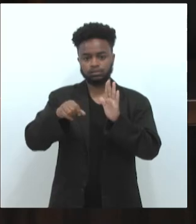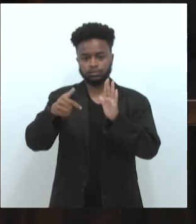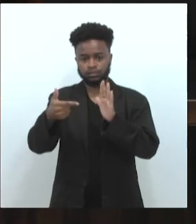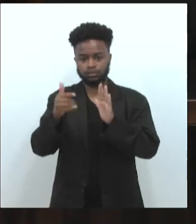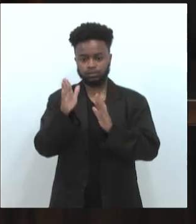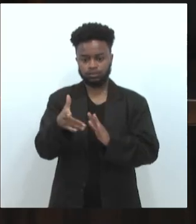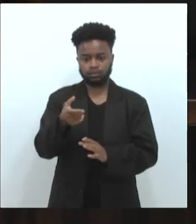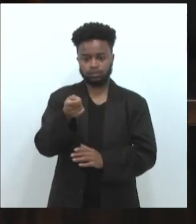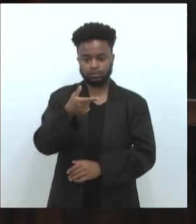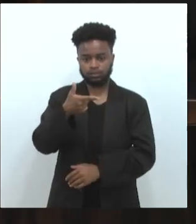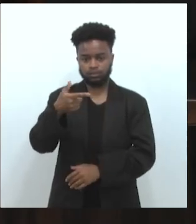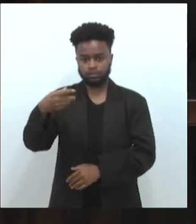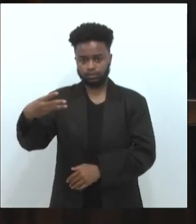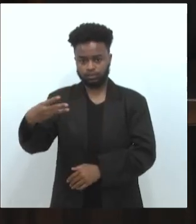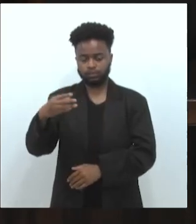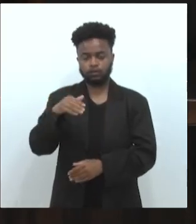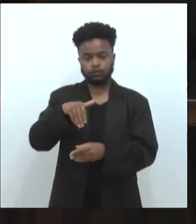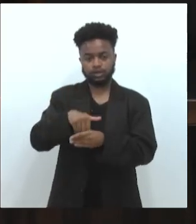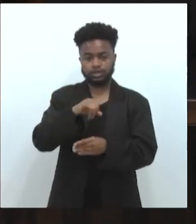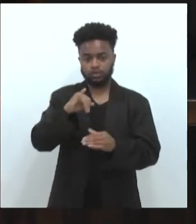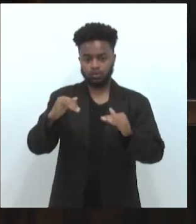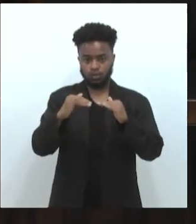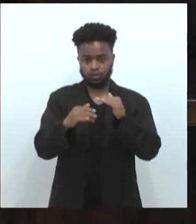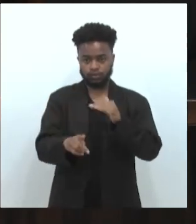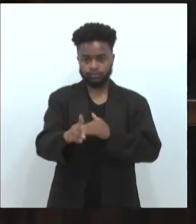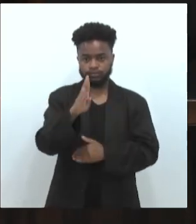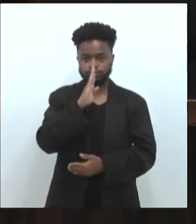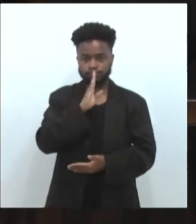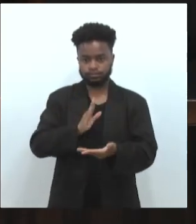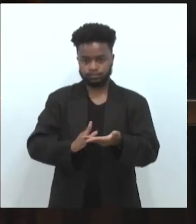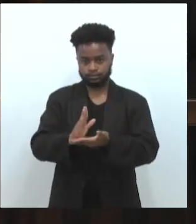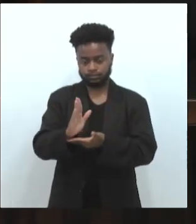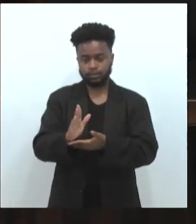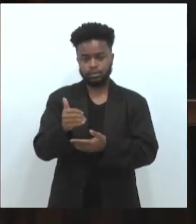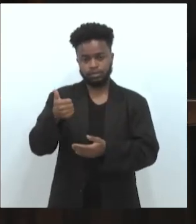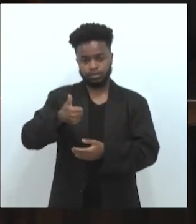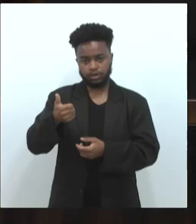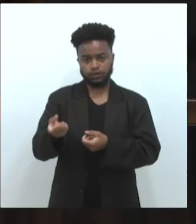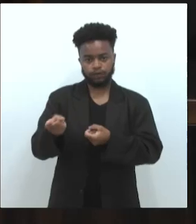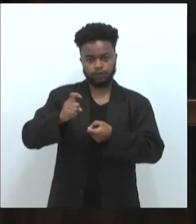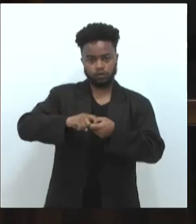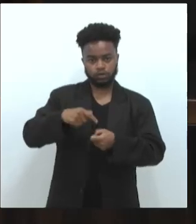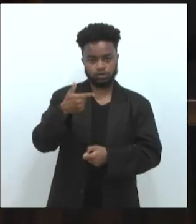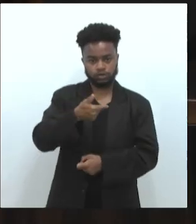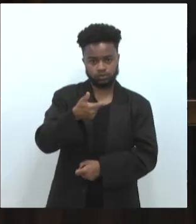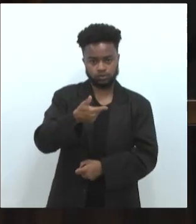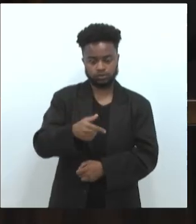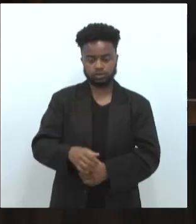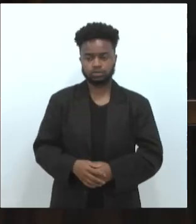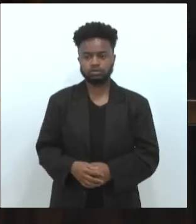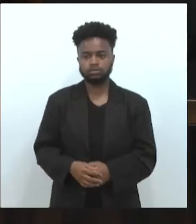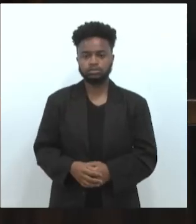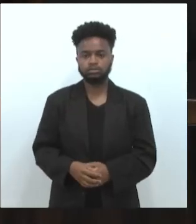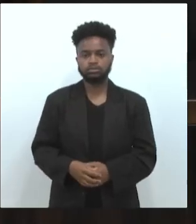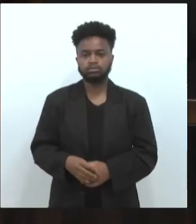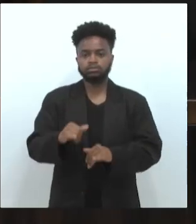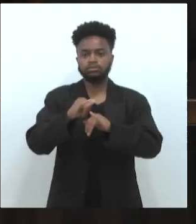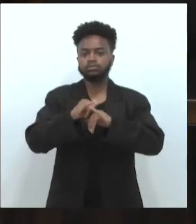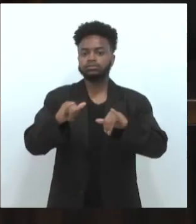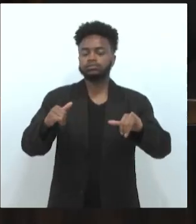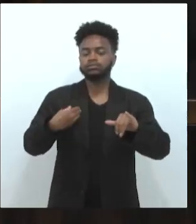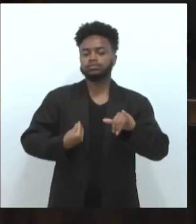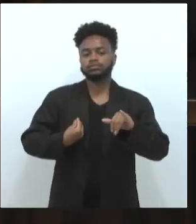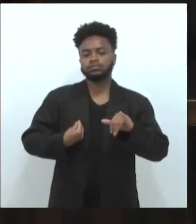votação. Senhores que aprovam, permaneçam como estão. Aprovado em primeira, retorna em segunda. Anunciar a presença